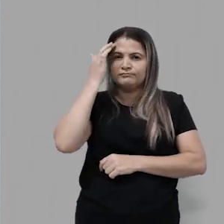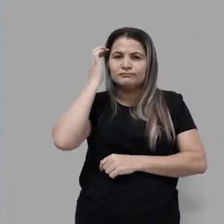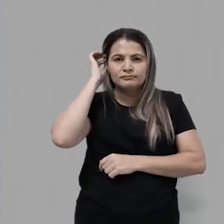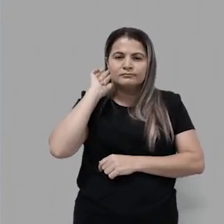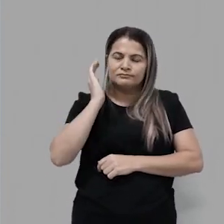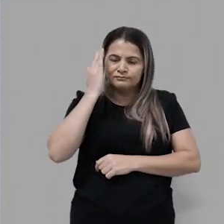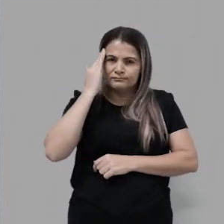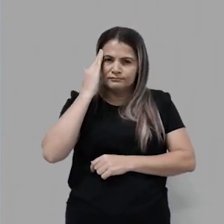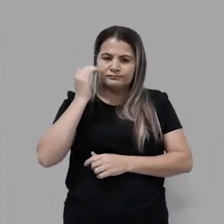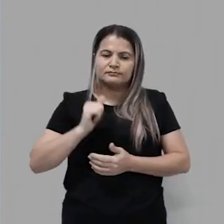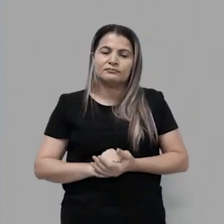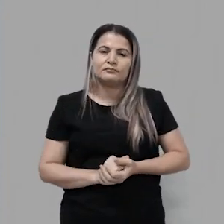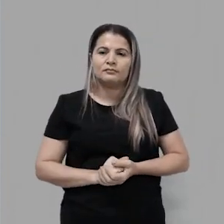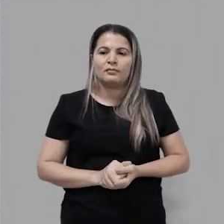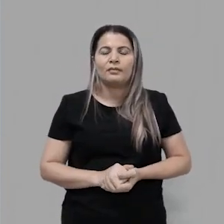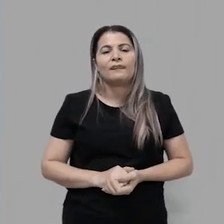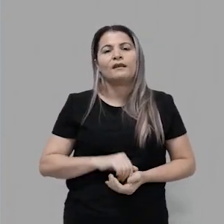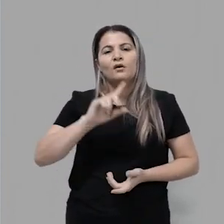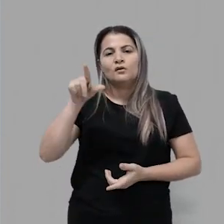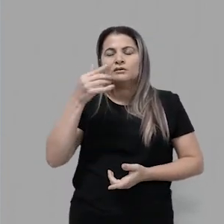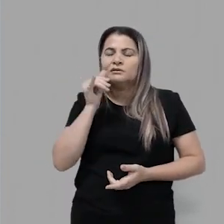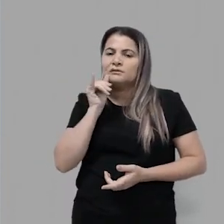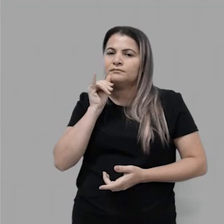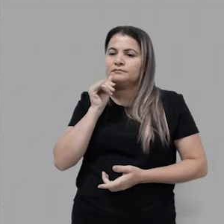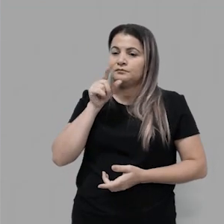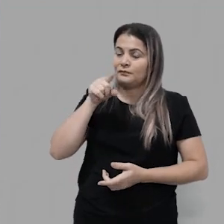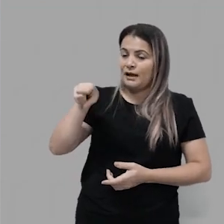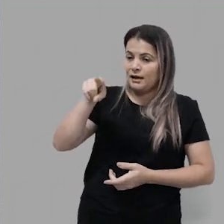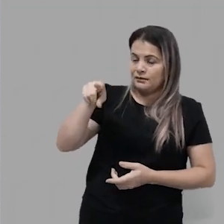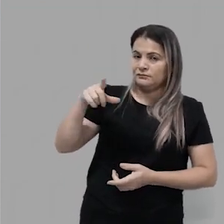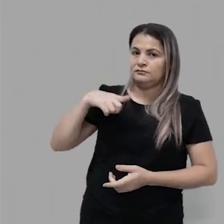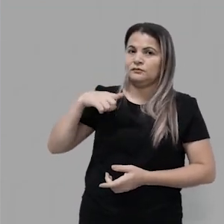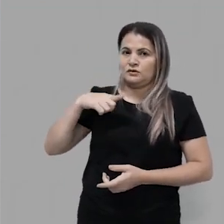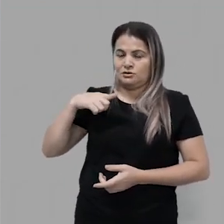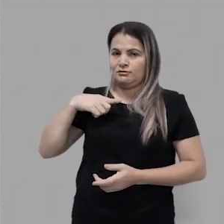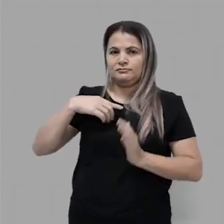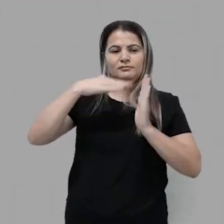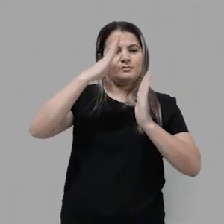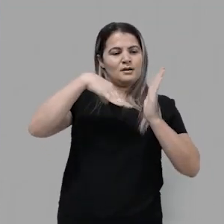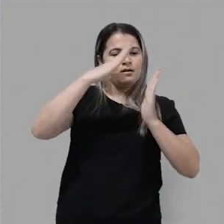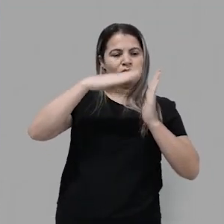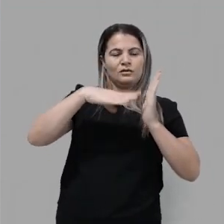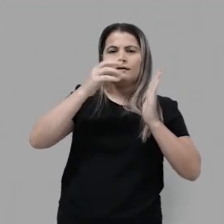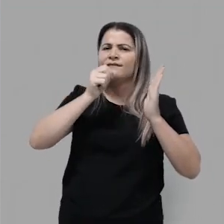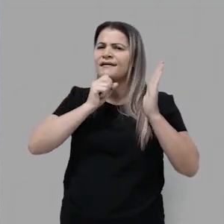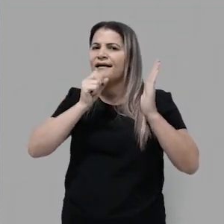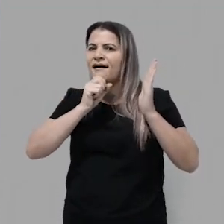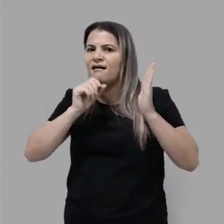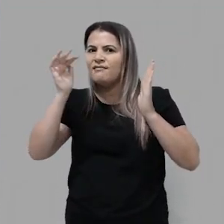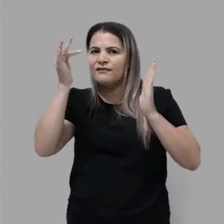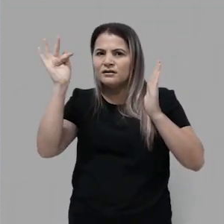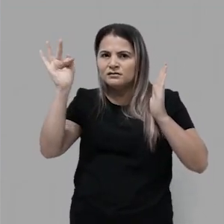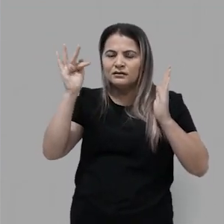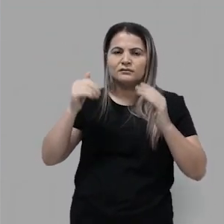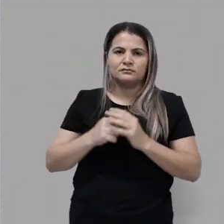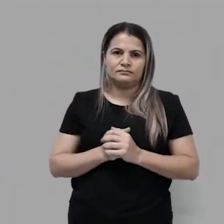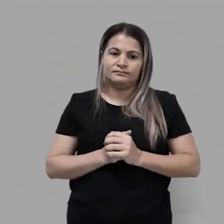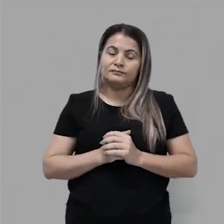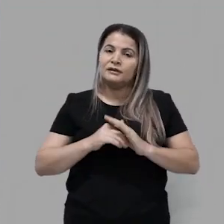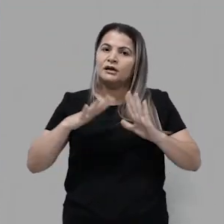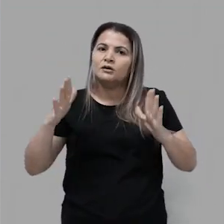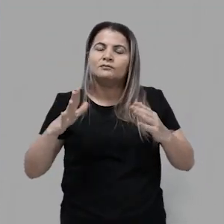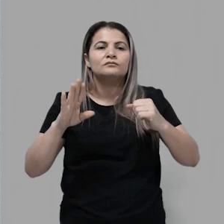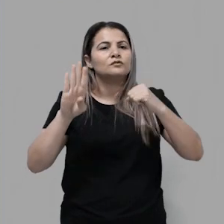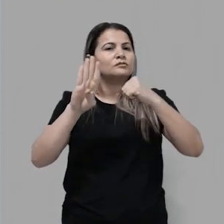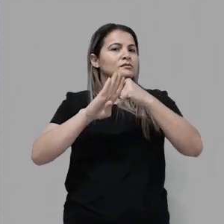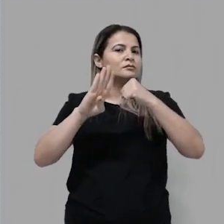têm algumas pinturas velhas francesas. Pinturas é o meu substantivo, é o que está recebendo a